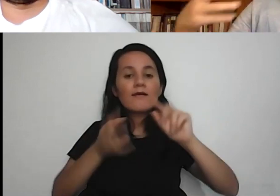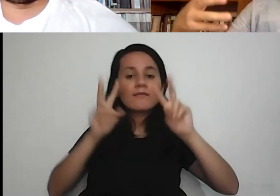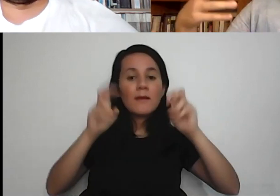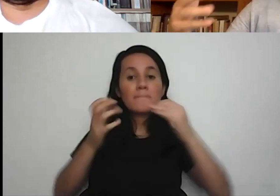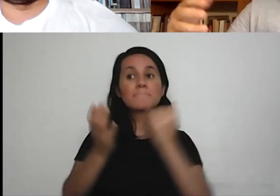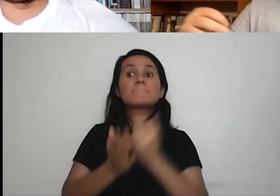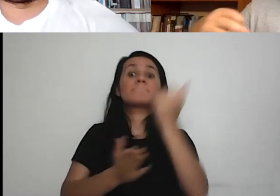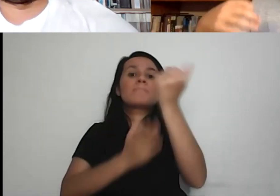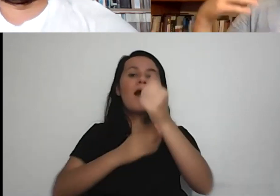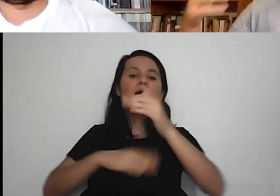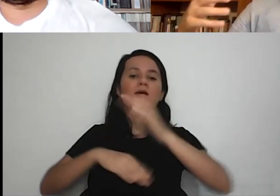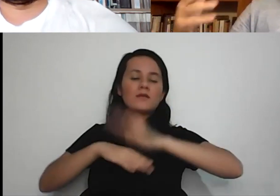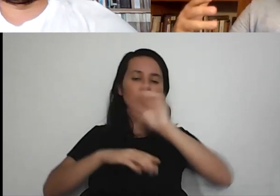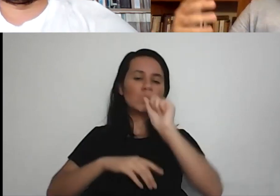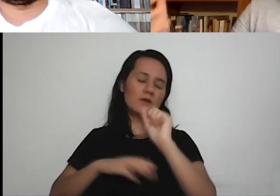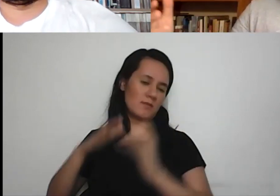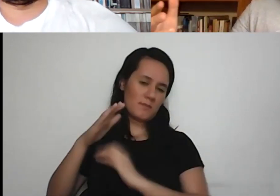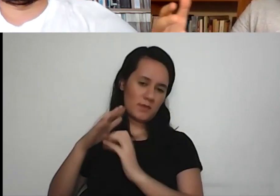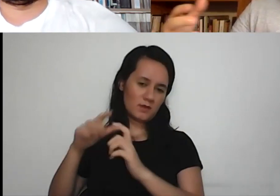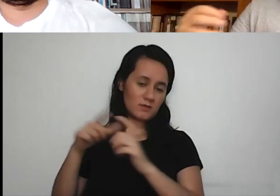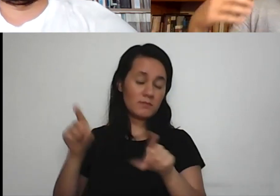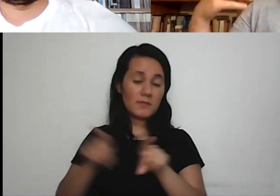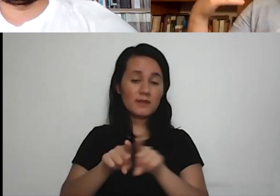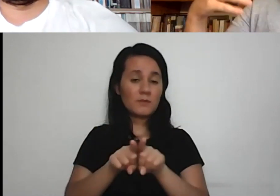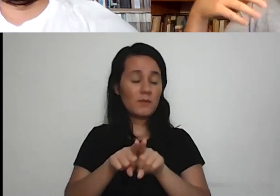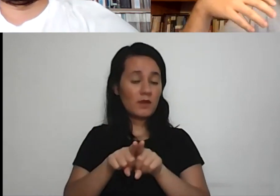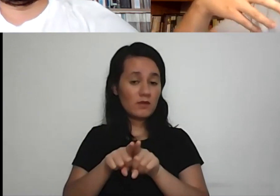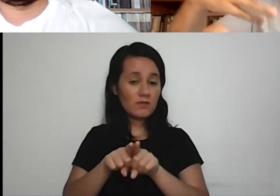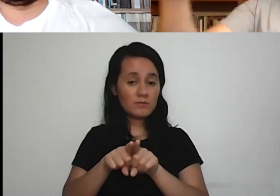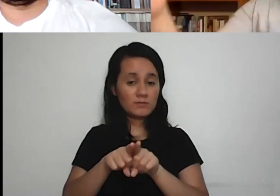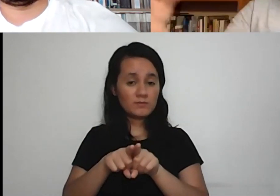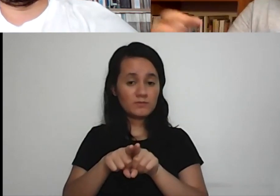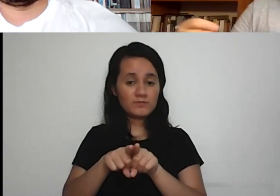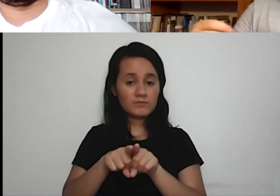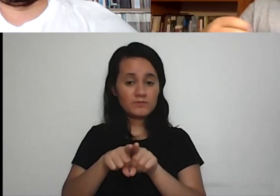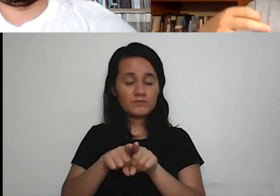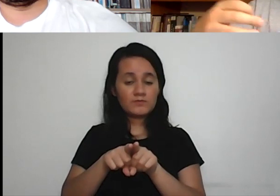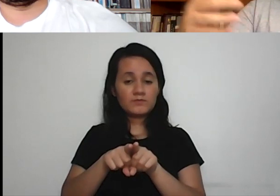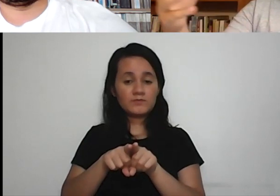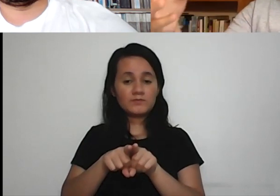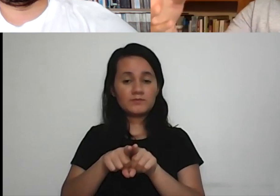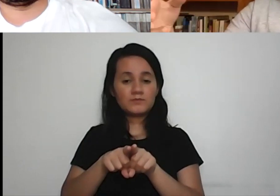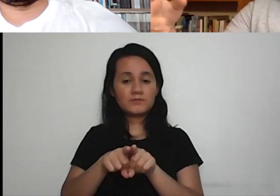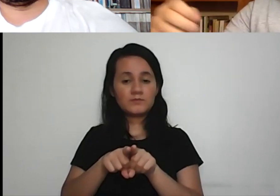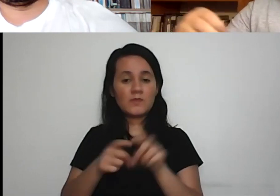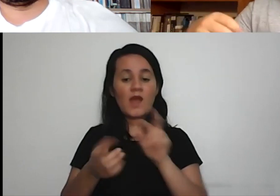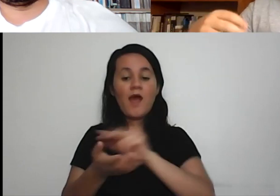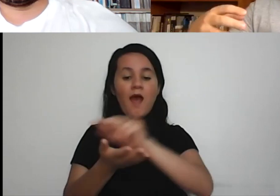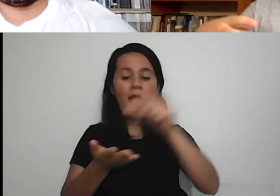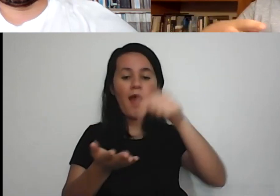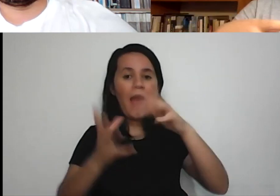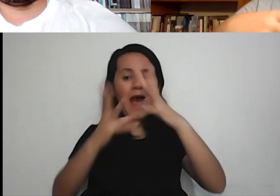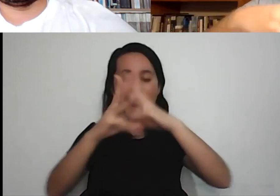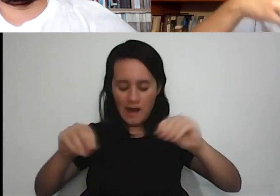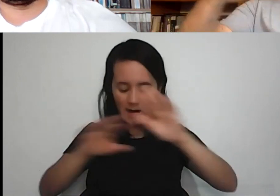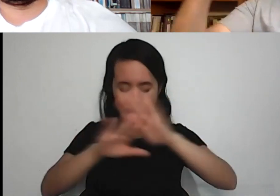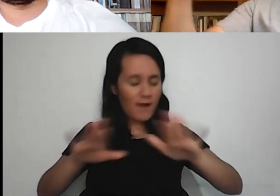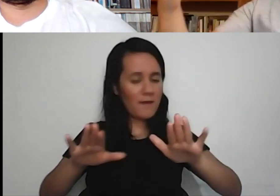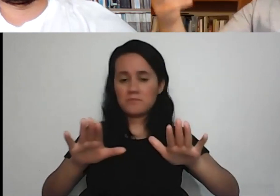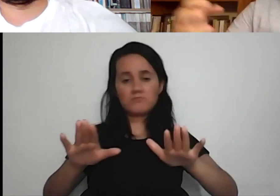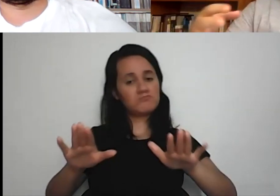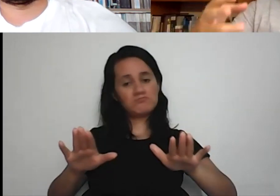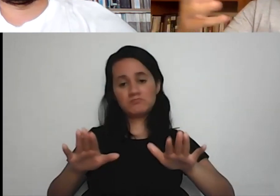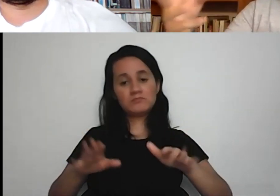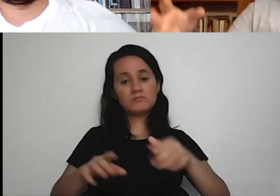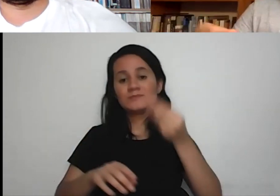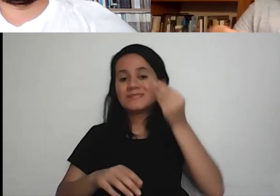editoras, também não deixar que essa diversidade acabe, né? Não deixar que